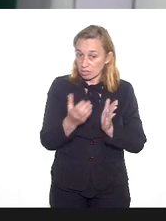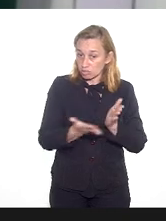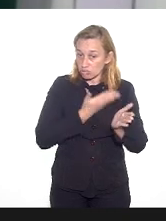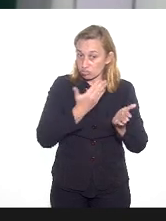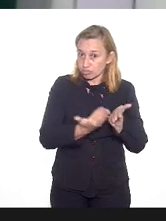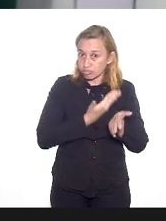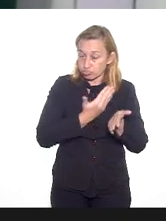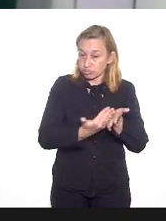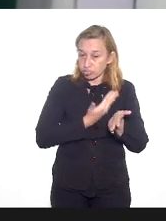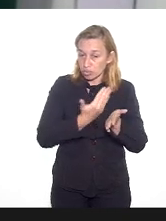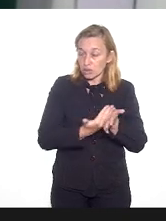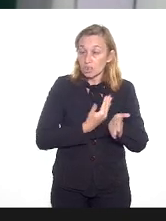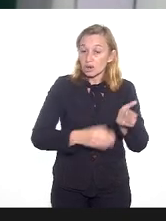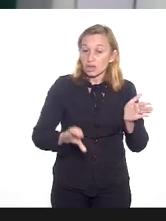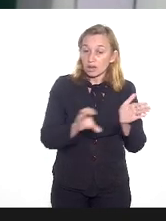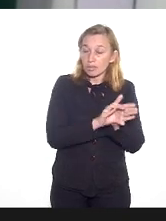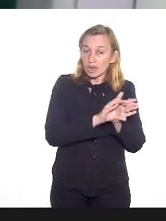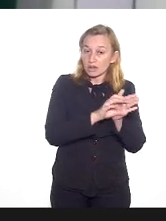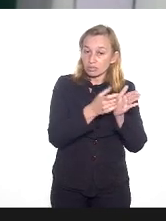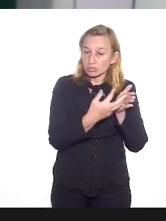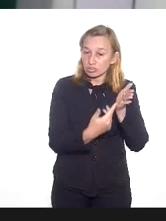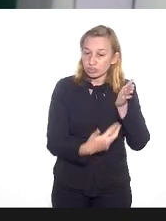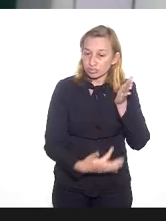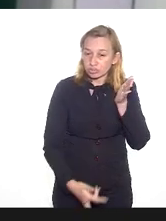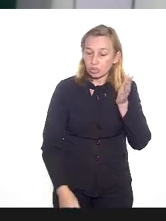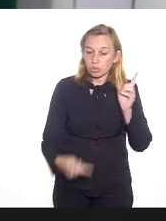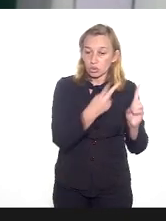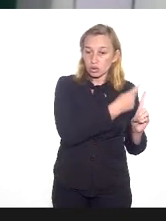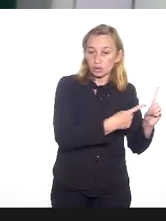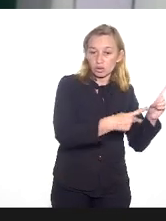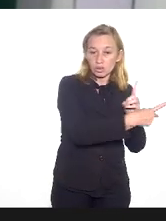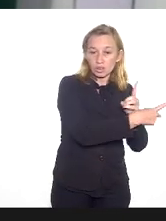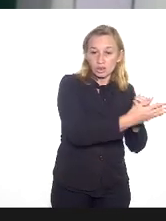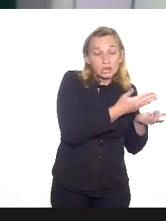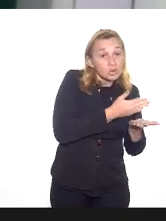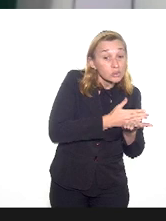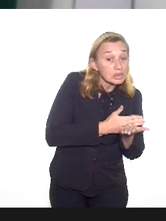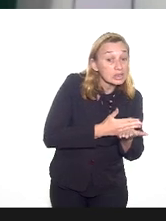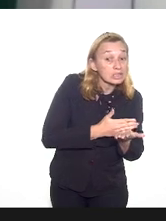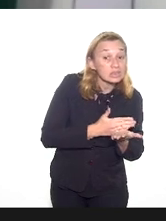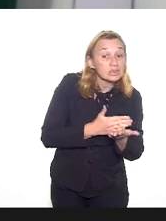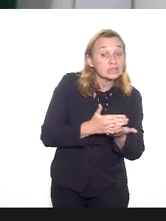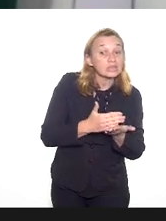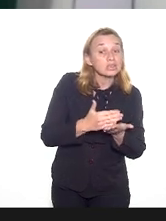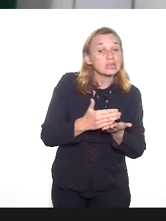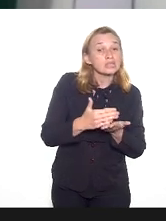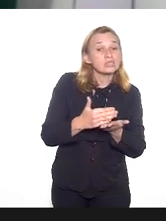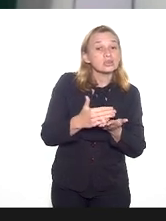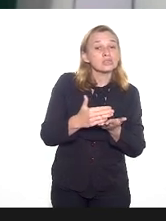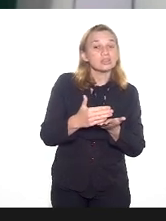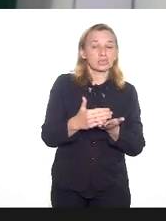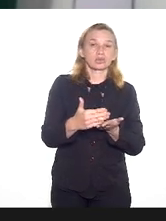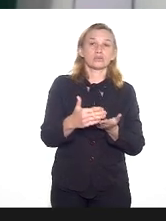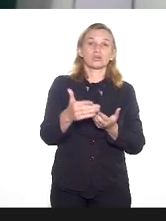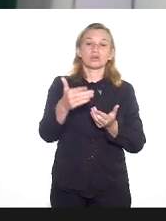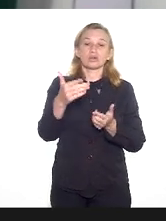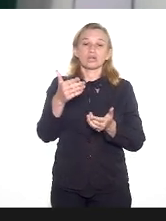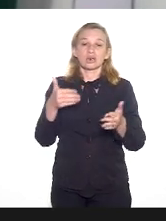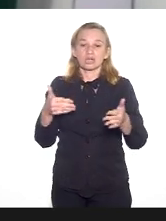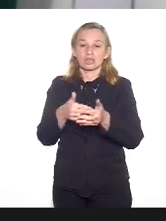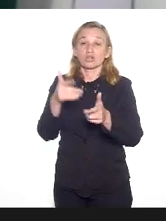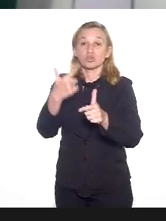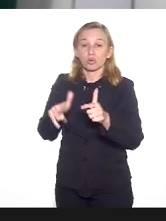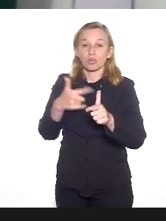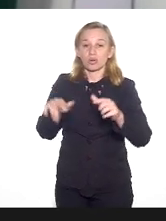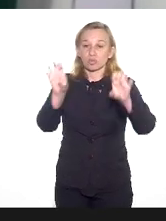que discorre sobre o Rio Previdência desde os seus primórdios e passando, inclusive, pelos problemas